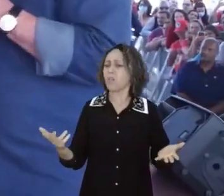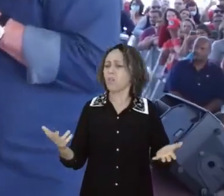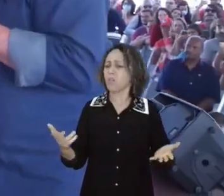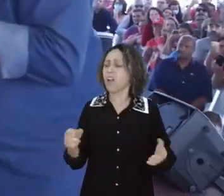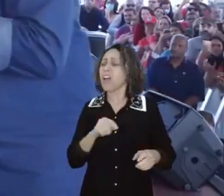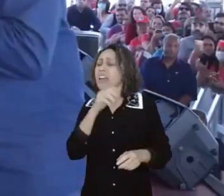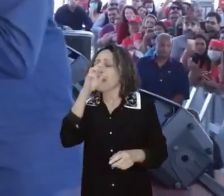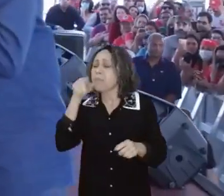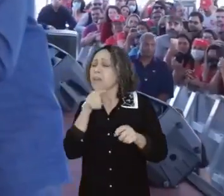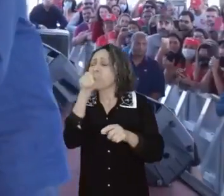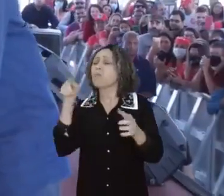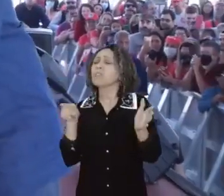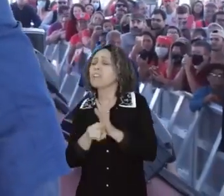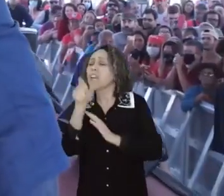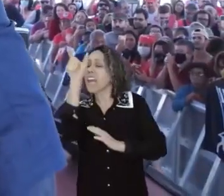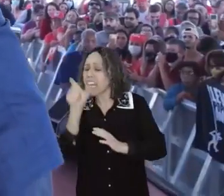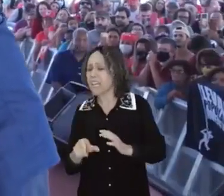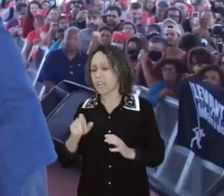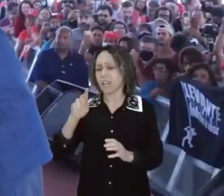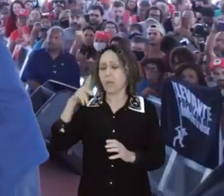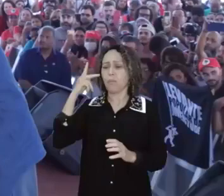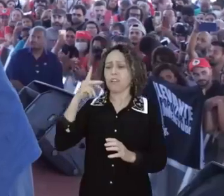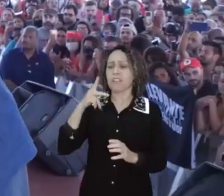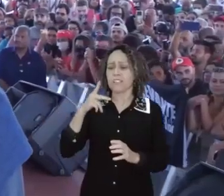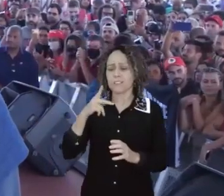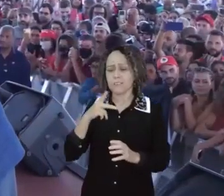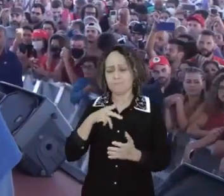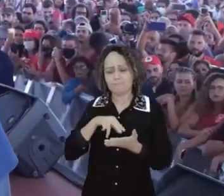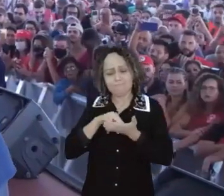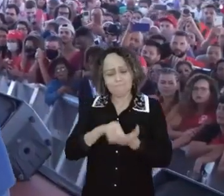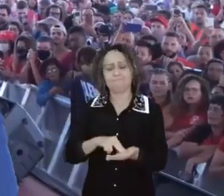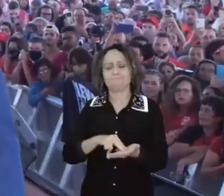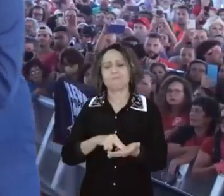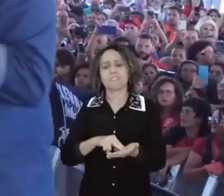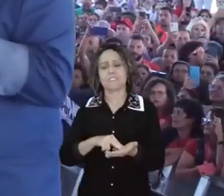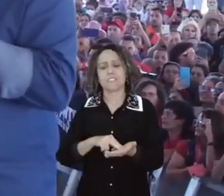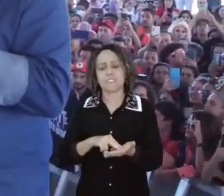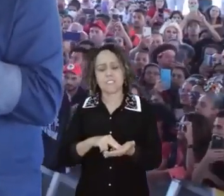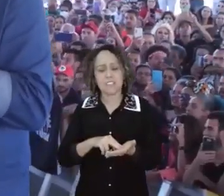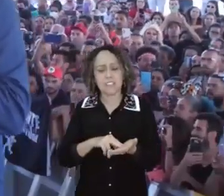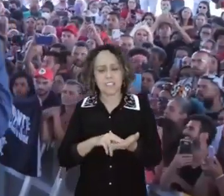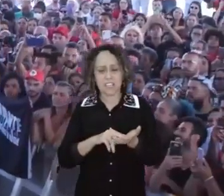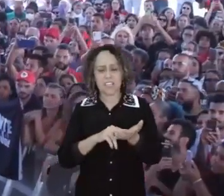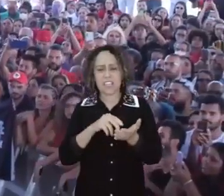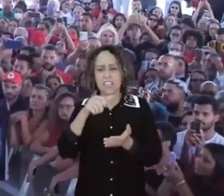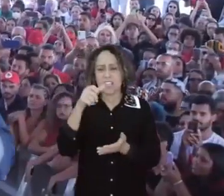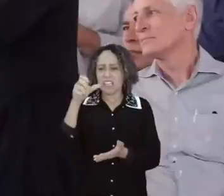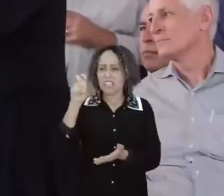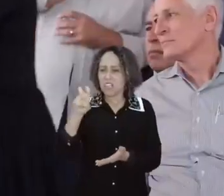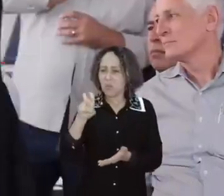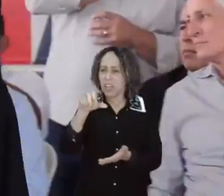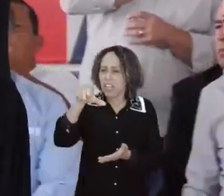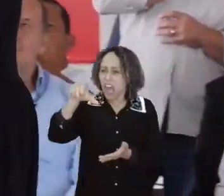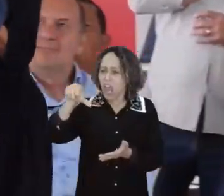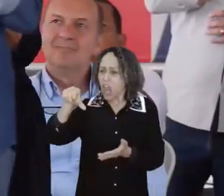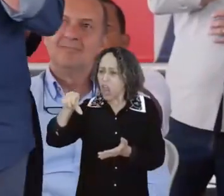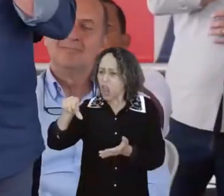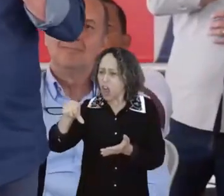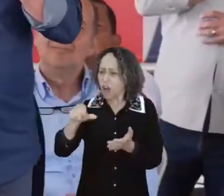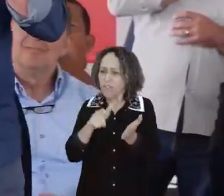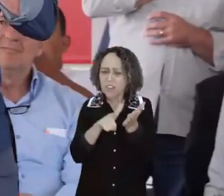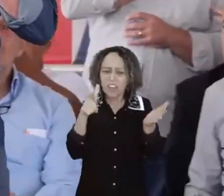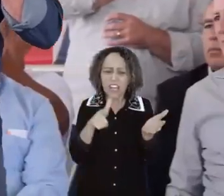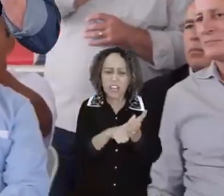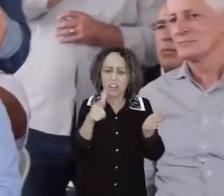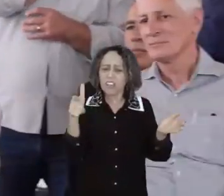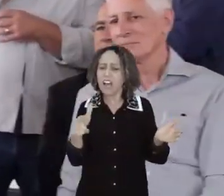a 59 páginas das primeiras capas das revistas te chamando de ladrão. Sabe por que que eu resisti? Porque não